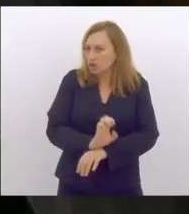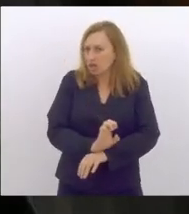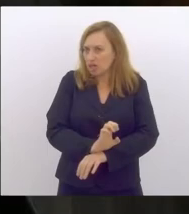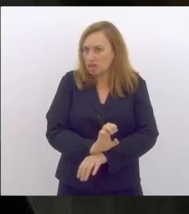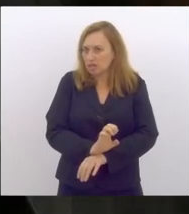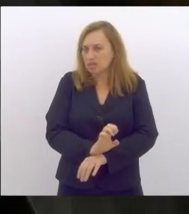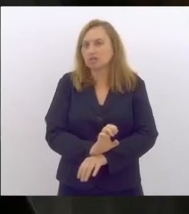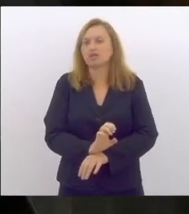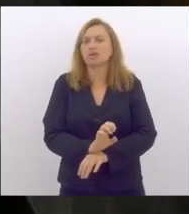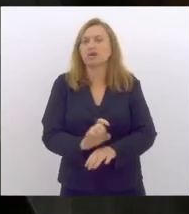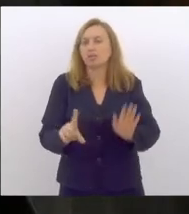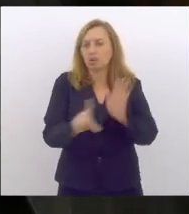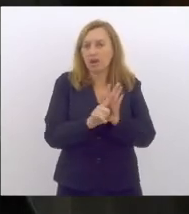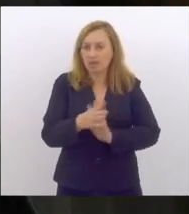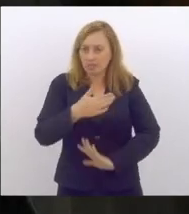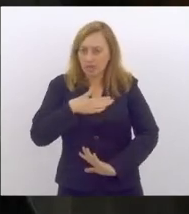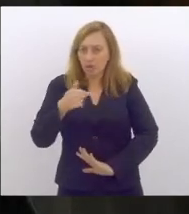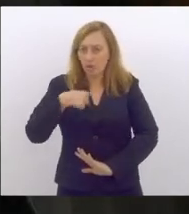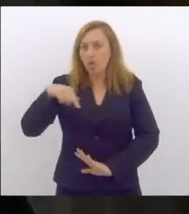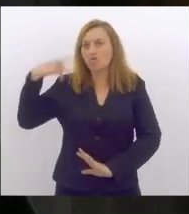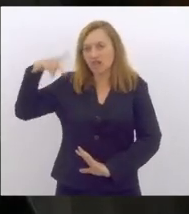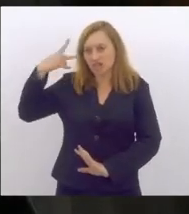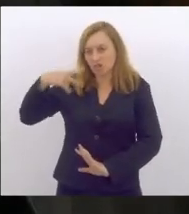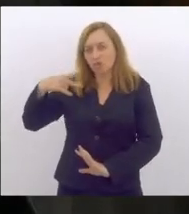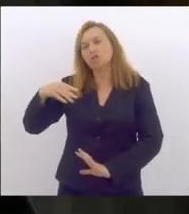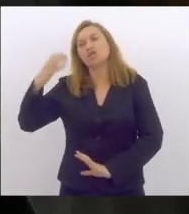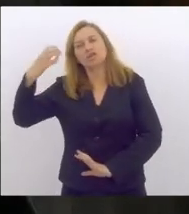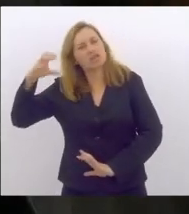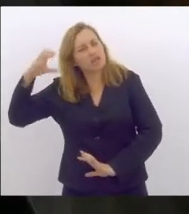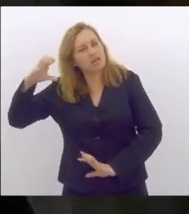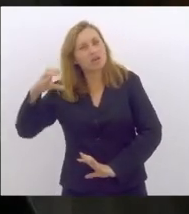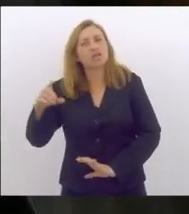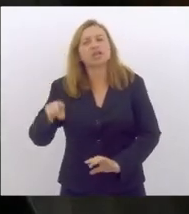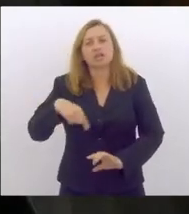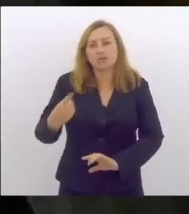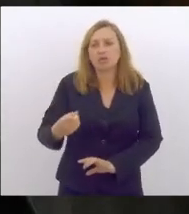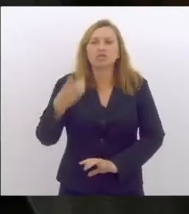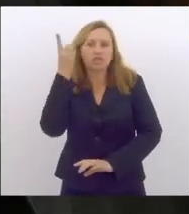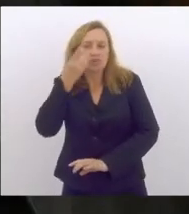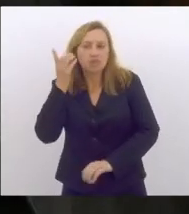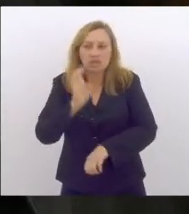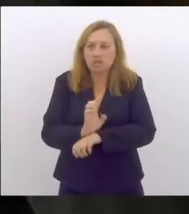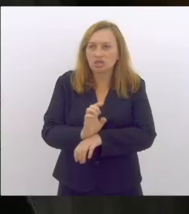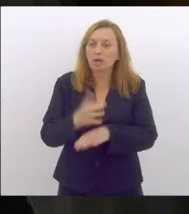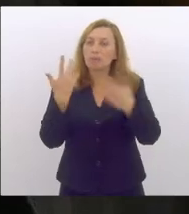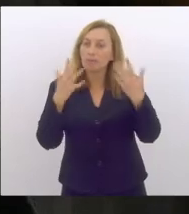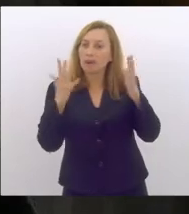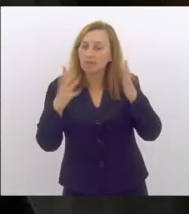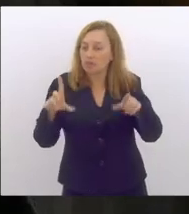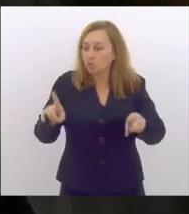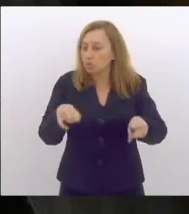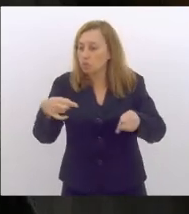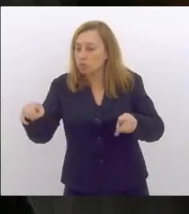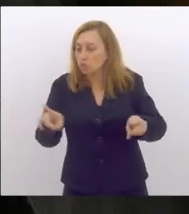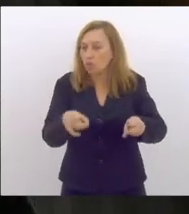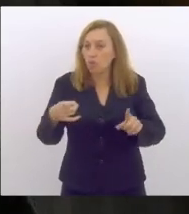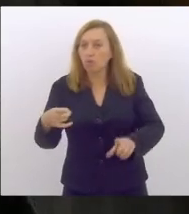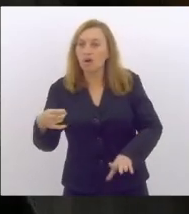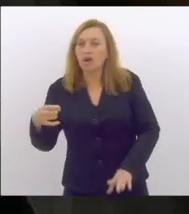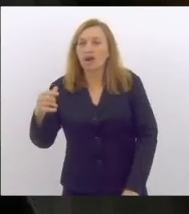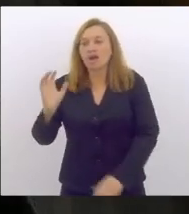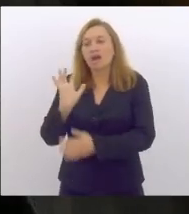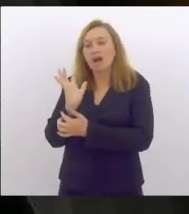por lei de minha autoria quando ela vereadora em Niterói aqui como deputado estadual uma saudação muito especial os músicos né aos artistas